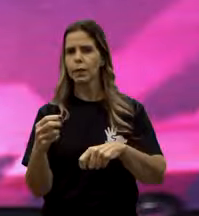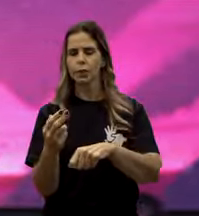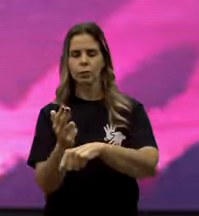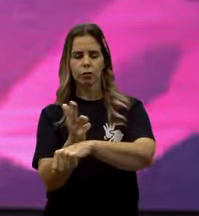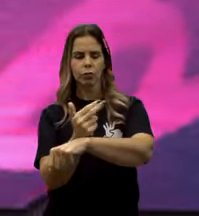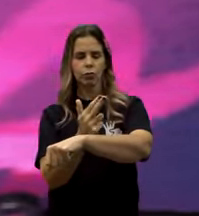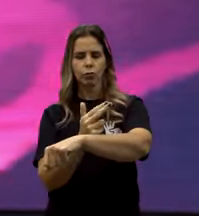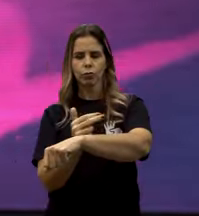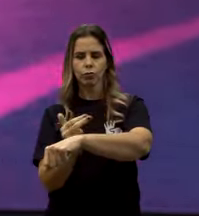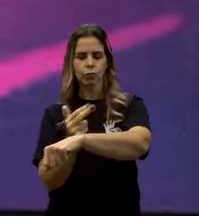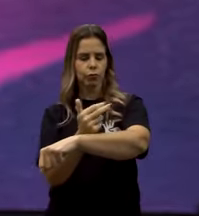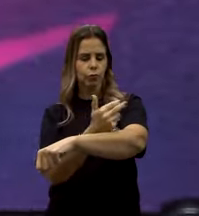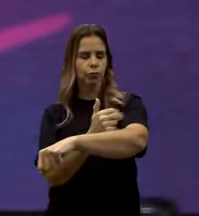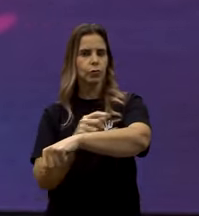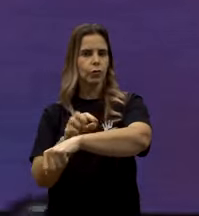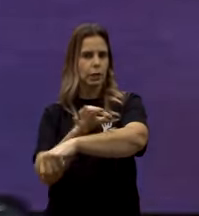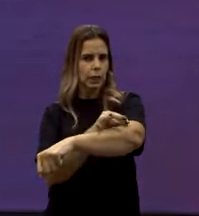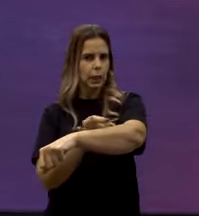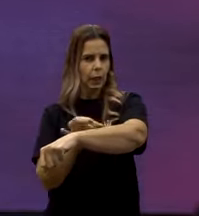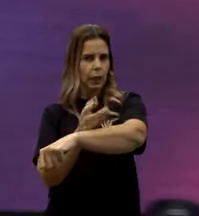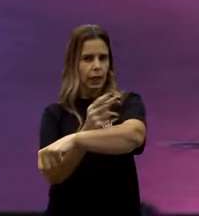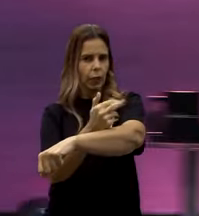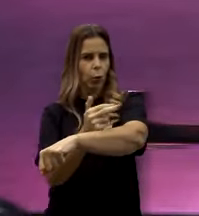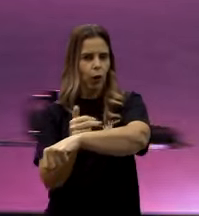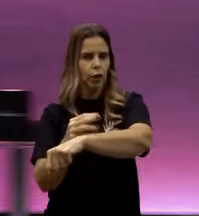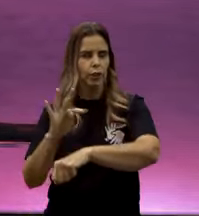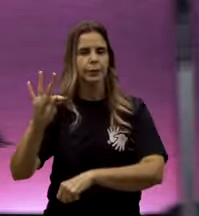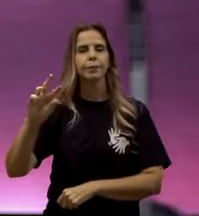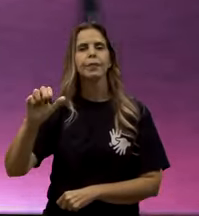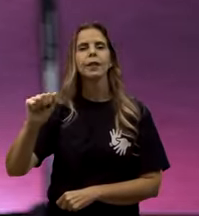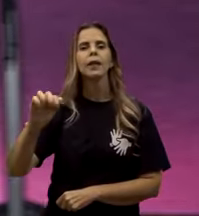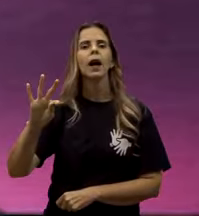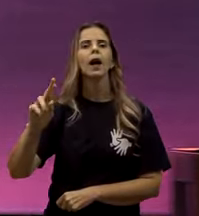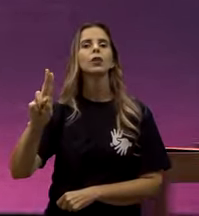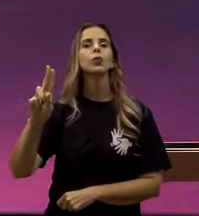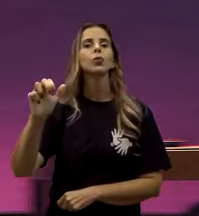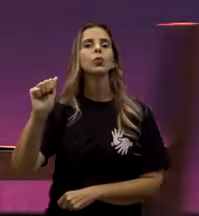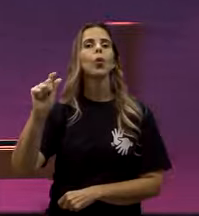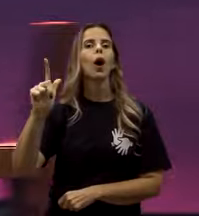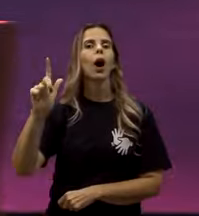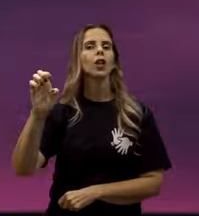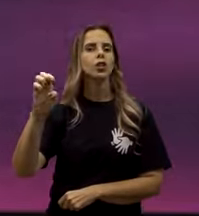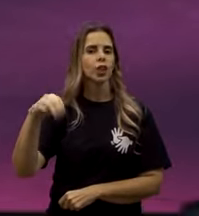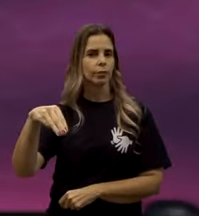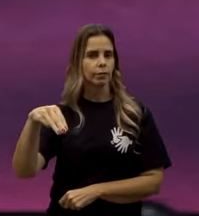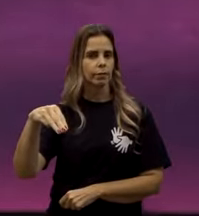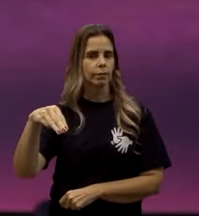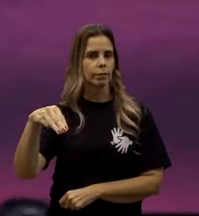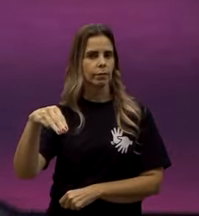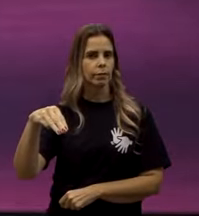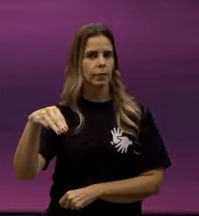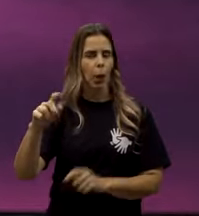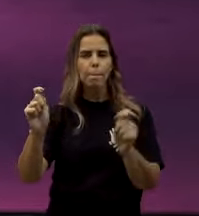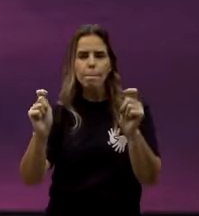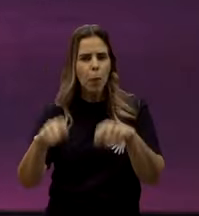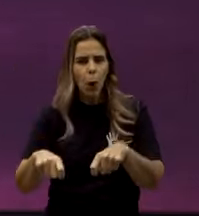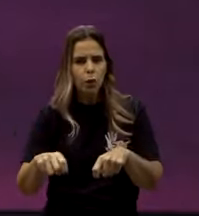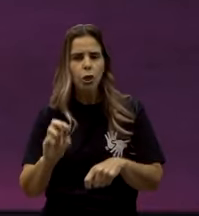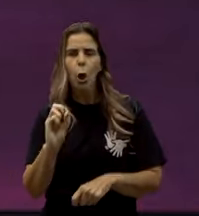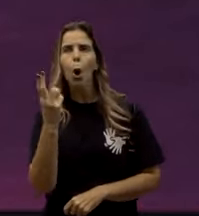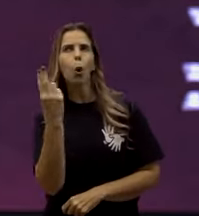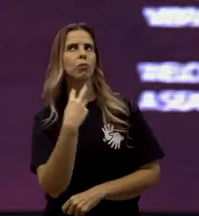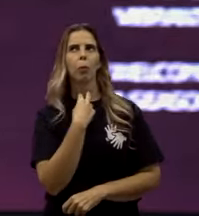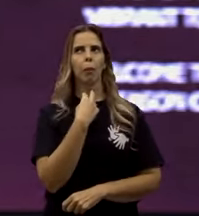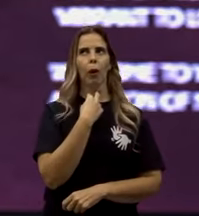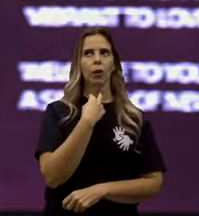vou entrar nesse mérito Mas você sabia que para Deus tua tatuagem não faz a menor diferença no teu relacionamento com ele Deus não importa